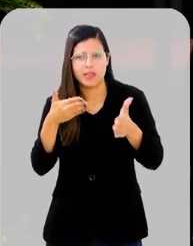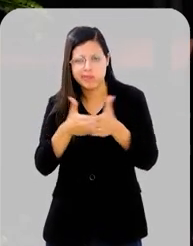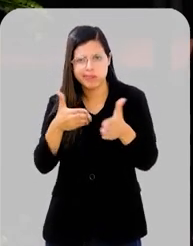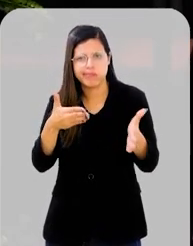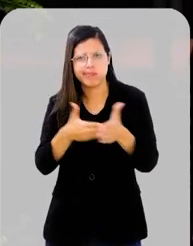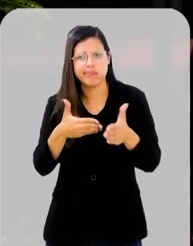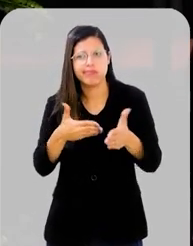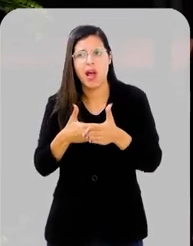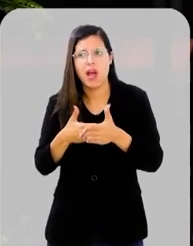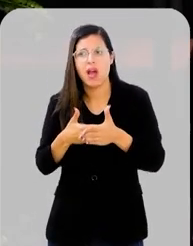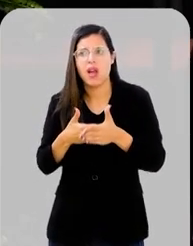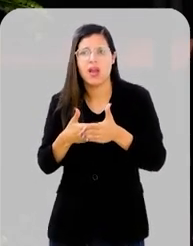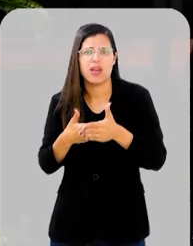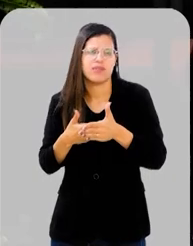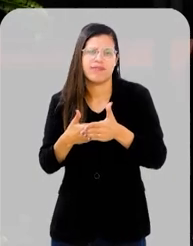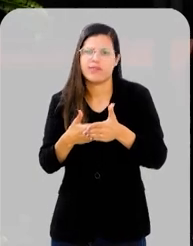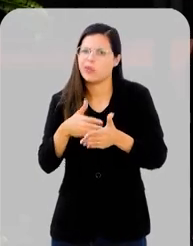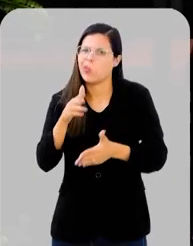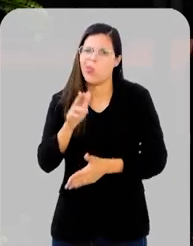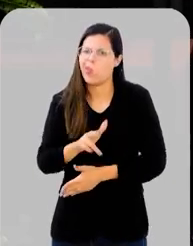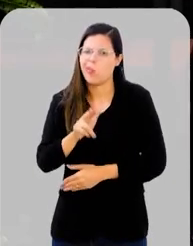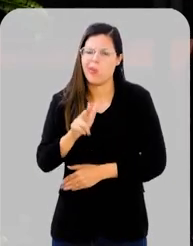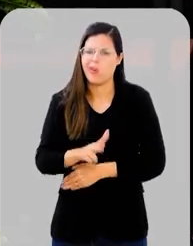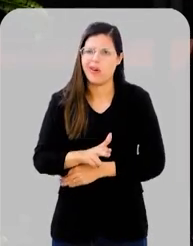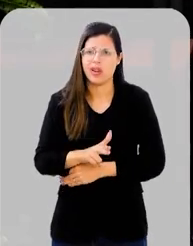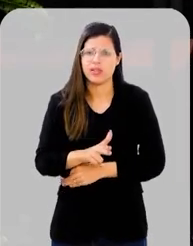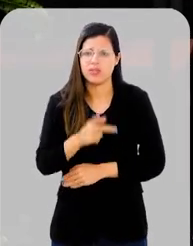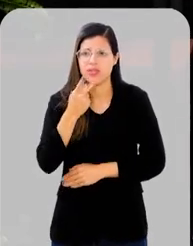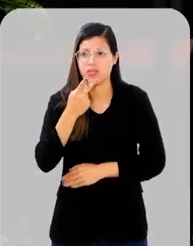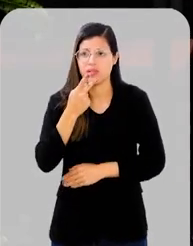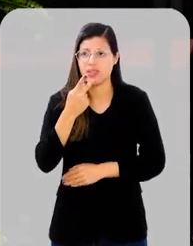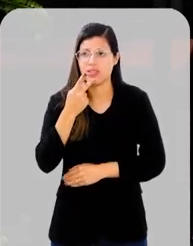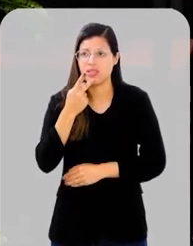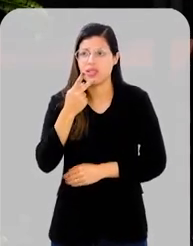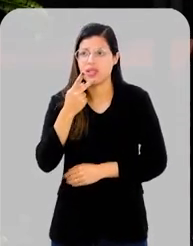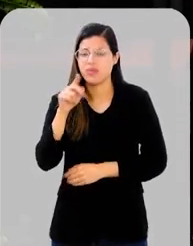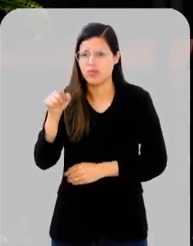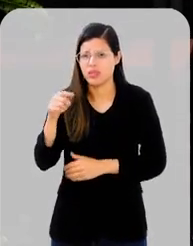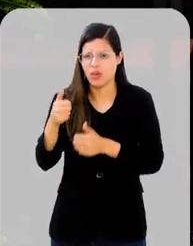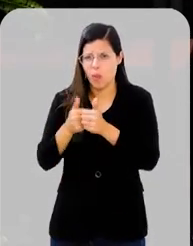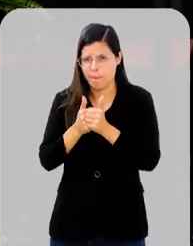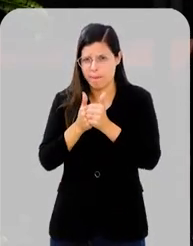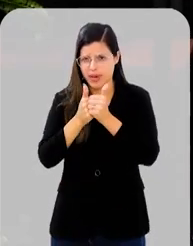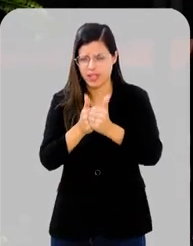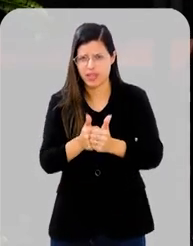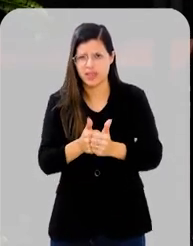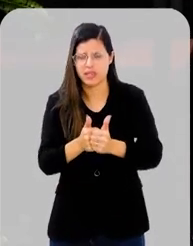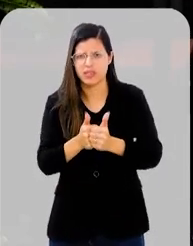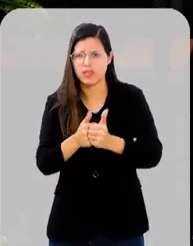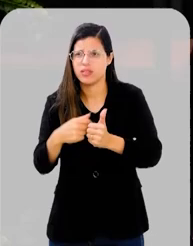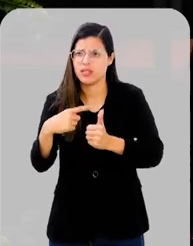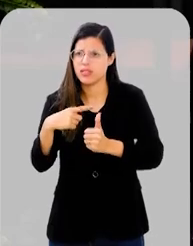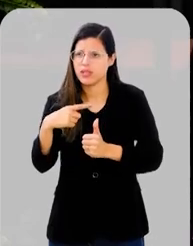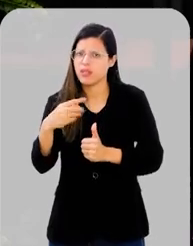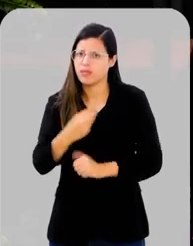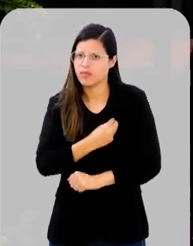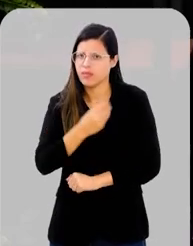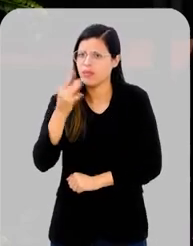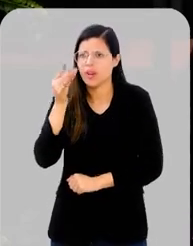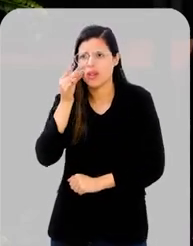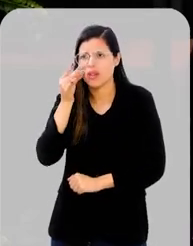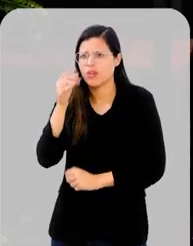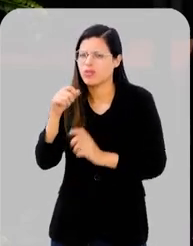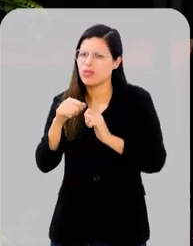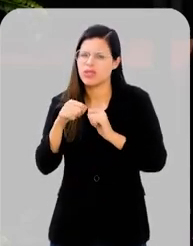crise batendo a cabeça sangrando isto não é eu isto não tô fazendo aqui você que tá me acompanhando e que você tem uma